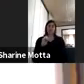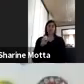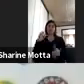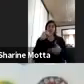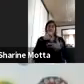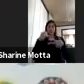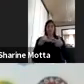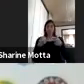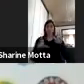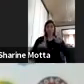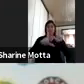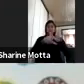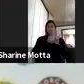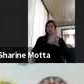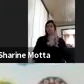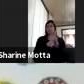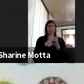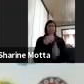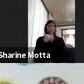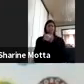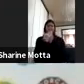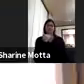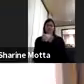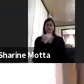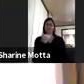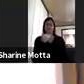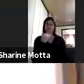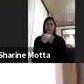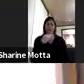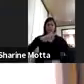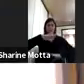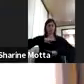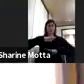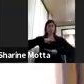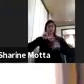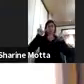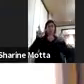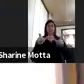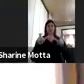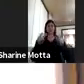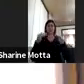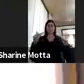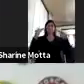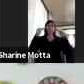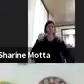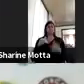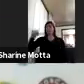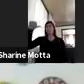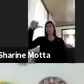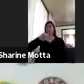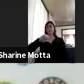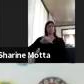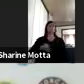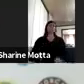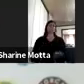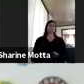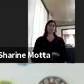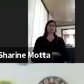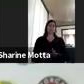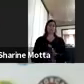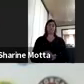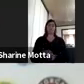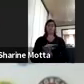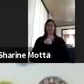sido R$200. E a nossa situação estaria muito pior. E fazendo justiça aqui, doutora, o movimento sindical